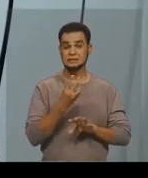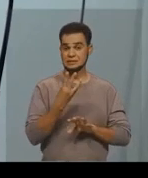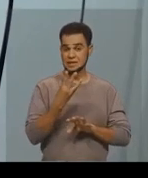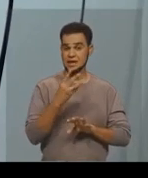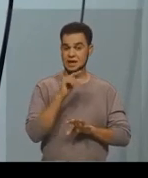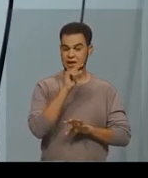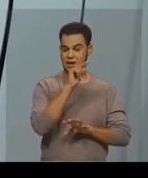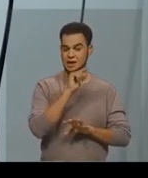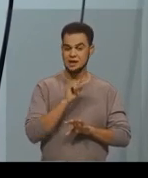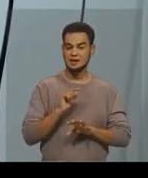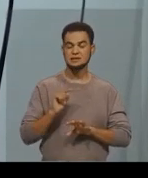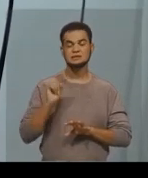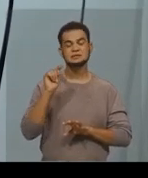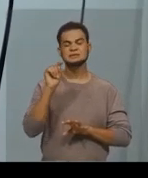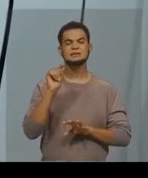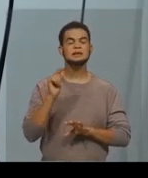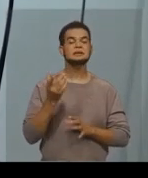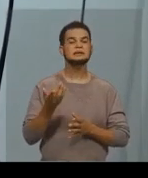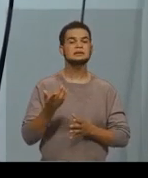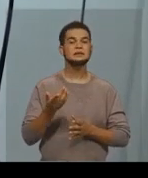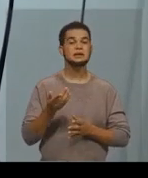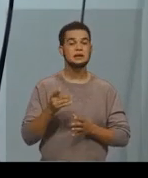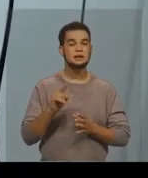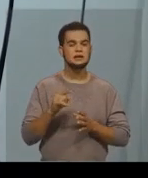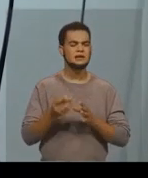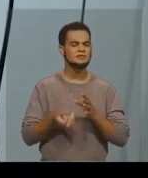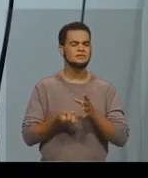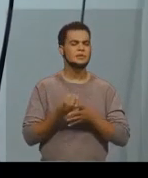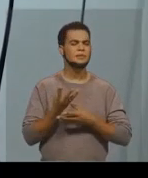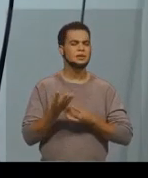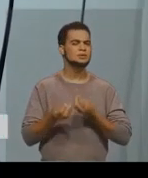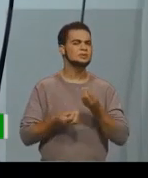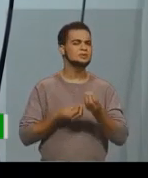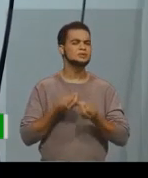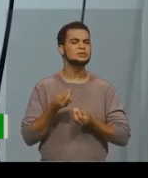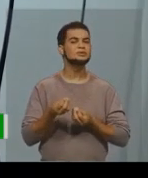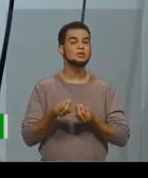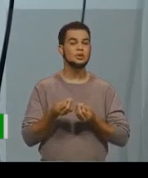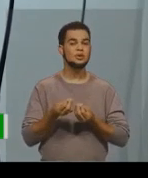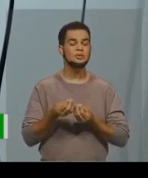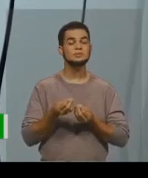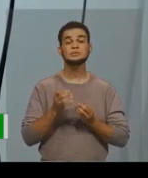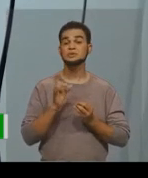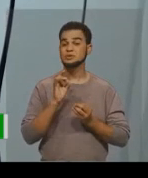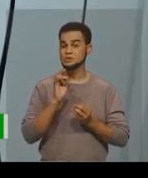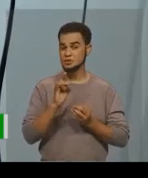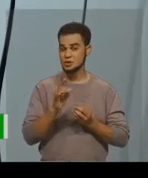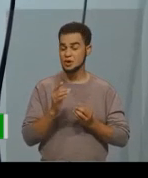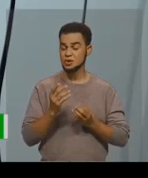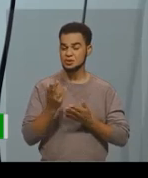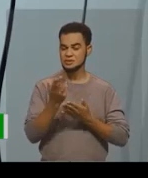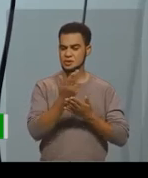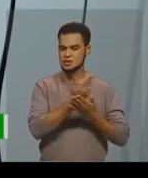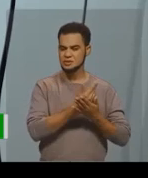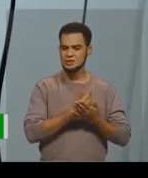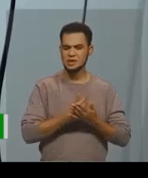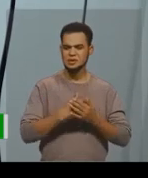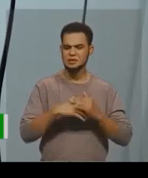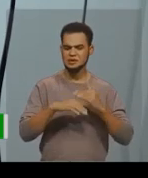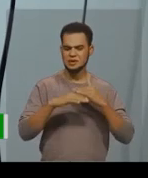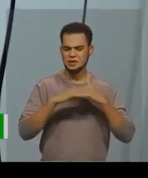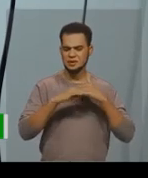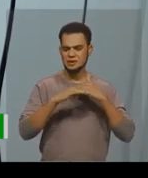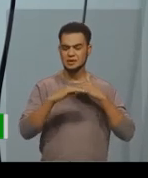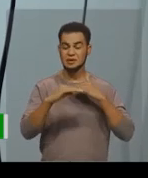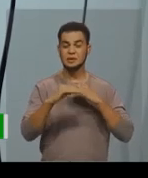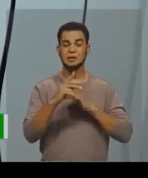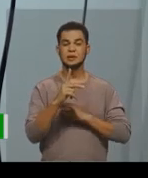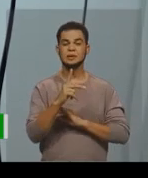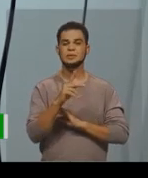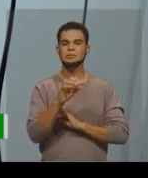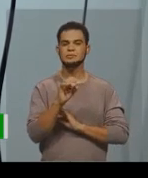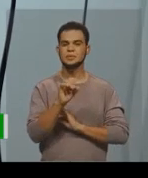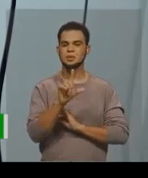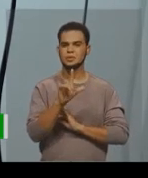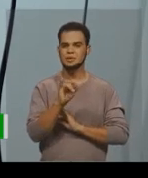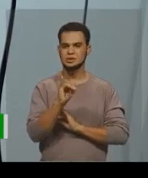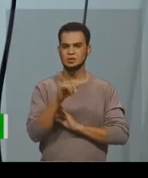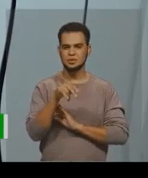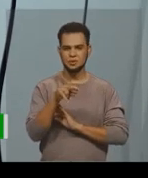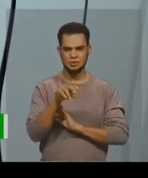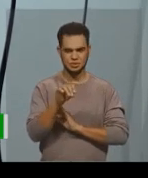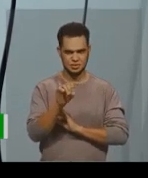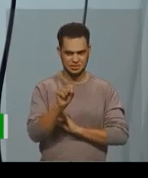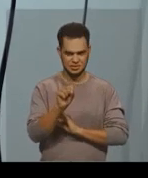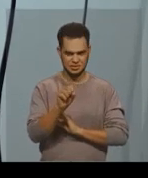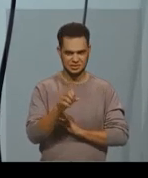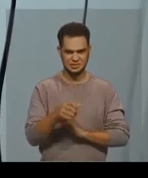E são formados somente de figuras planas de polígonos, tá bom? Professora,